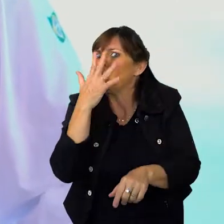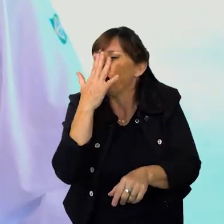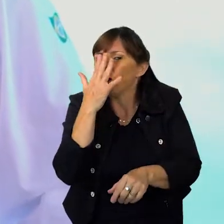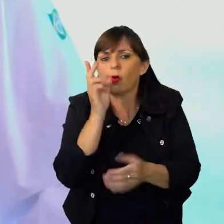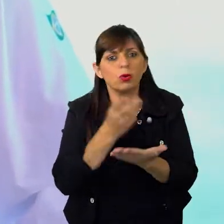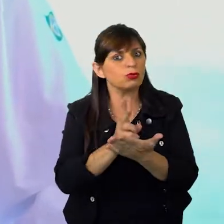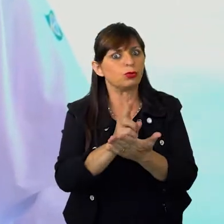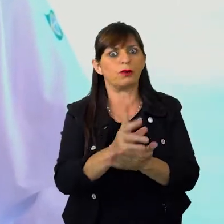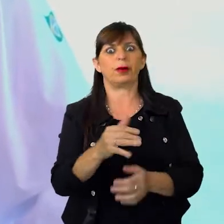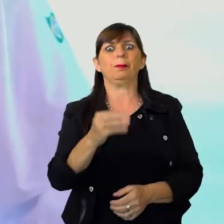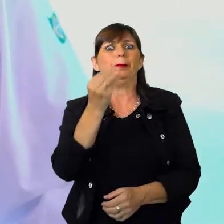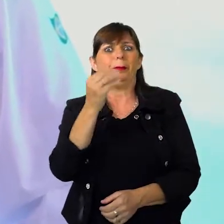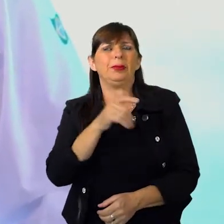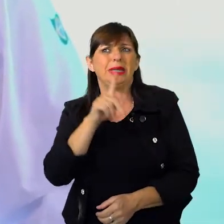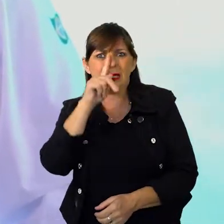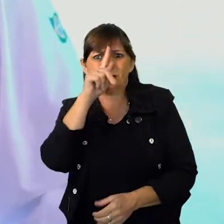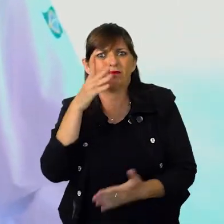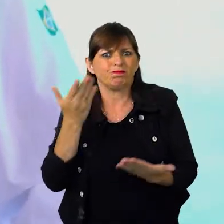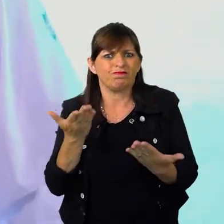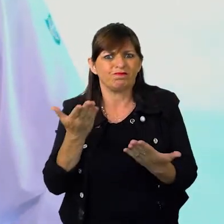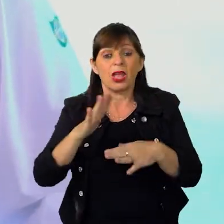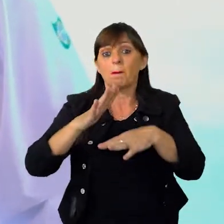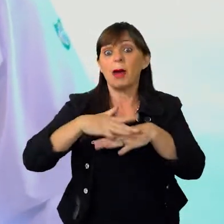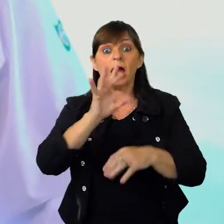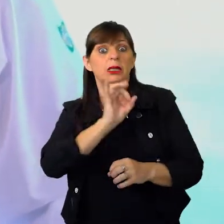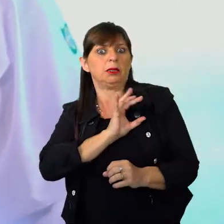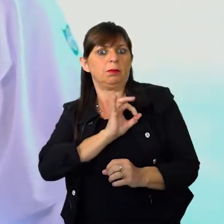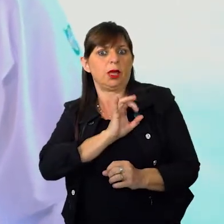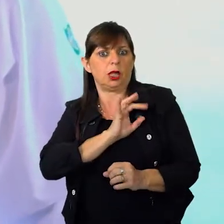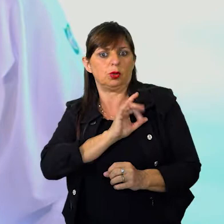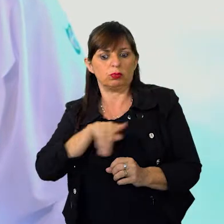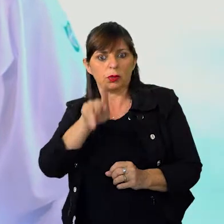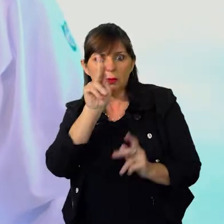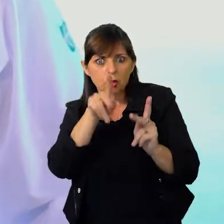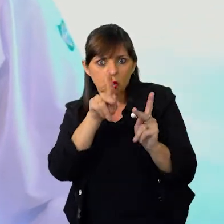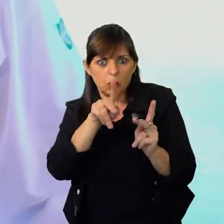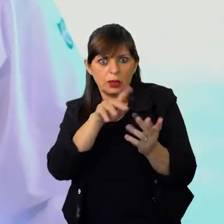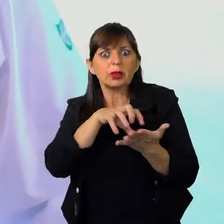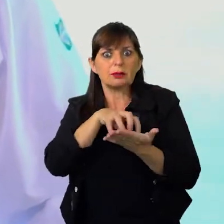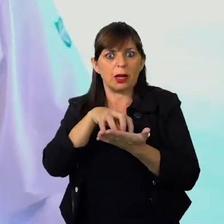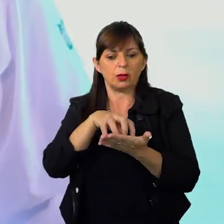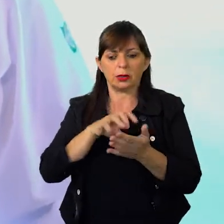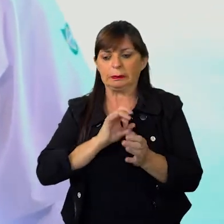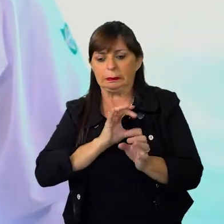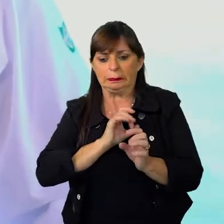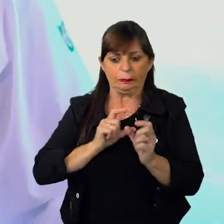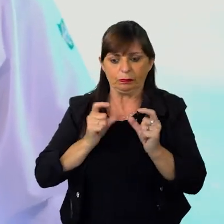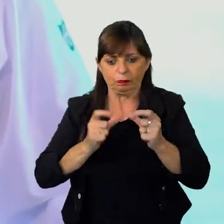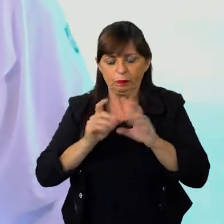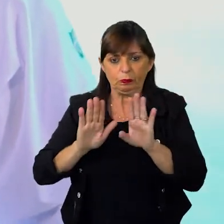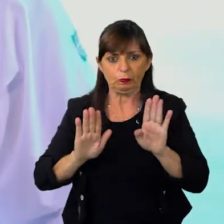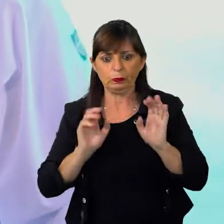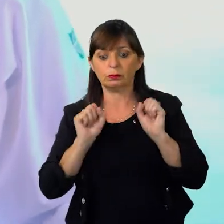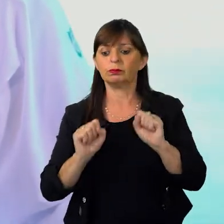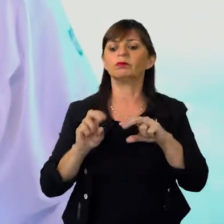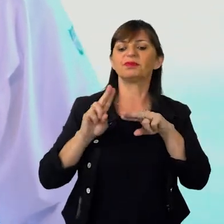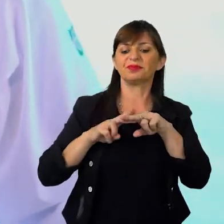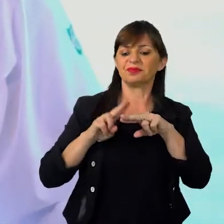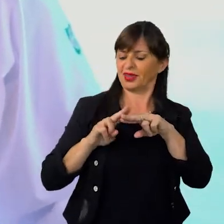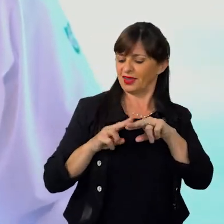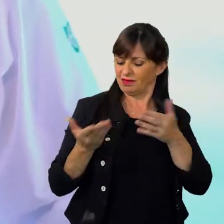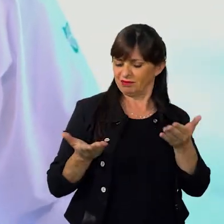dos pontos mais temidos na viagem dos bolseiros Nós temos a gente pode ser tá aqui a pedra